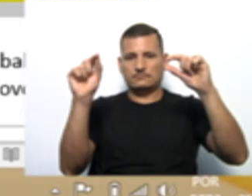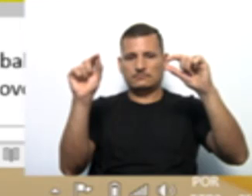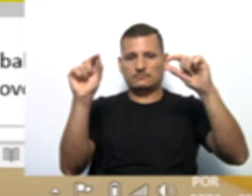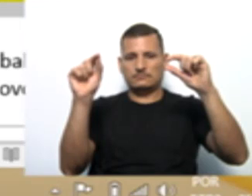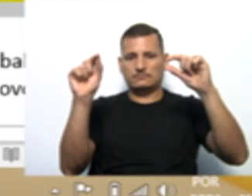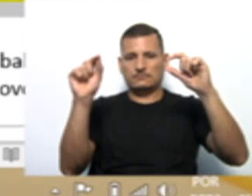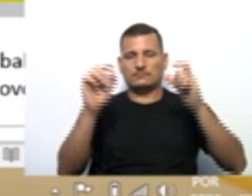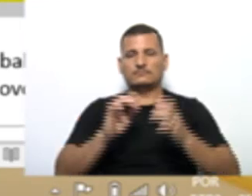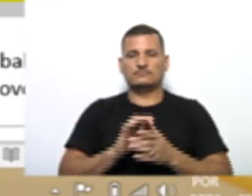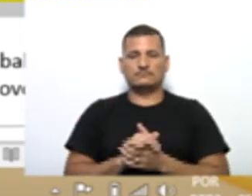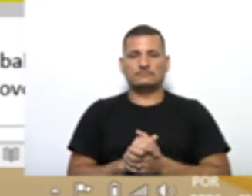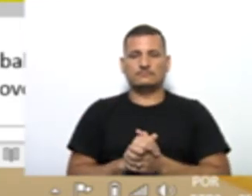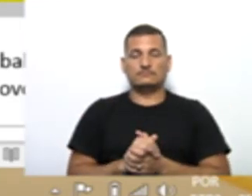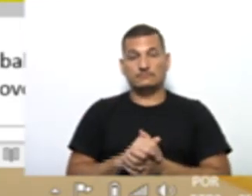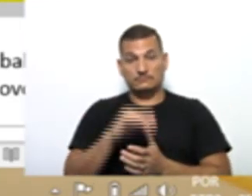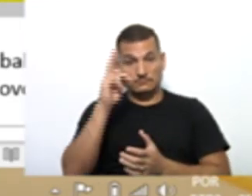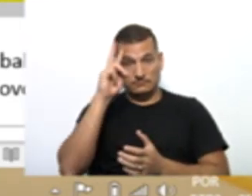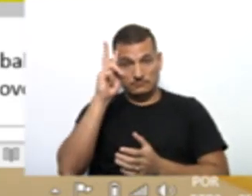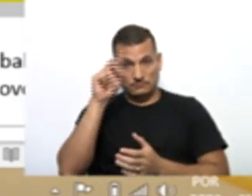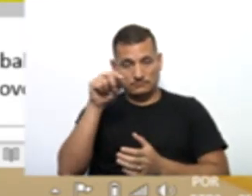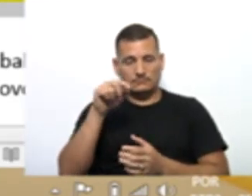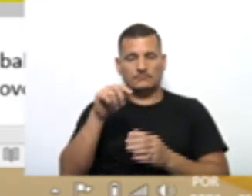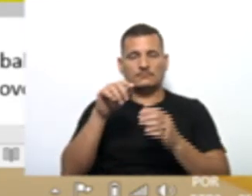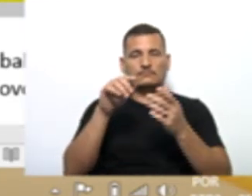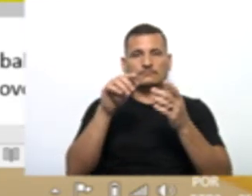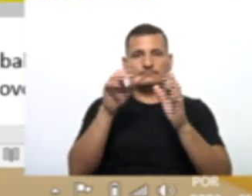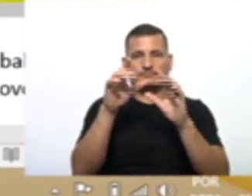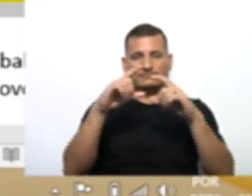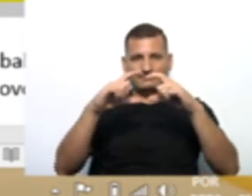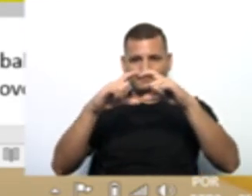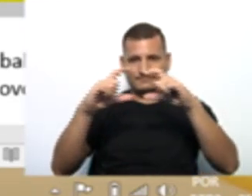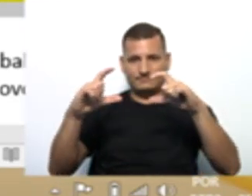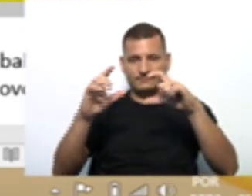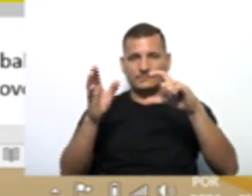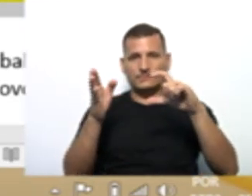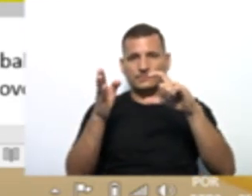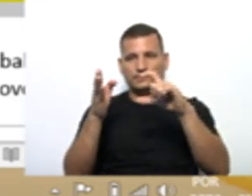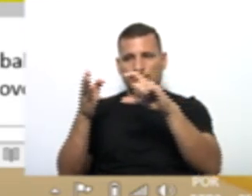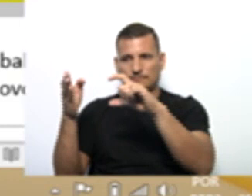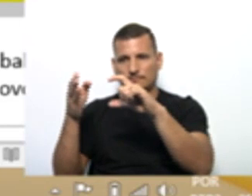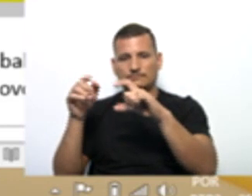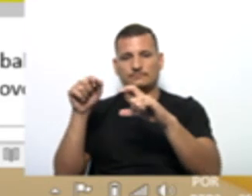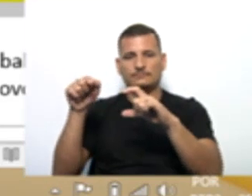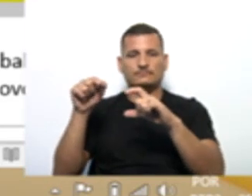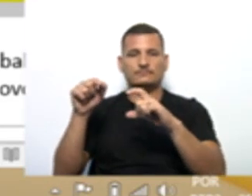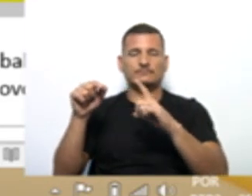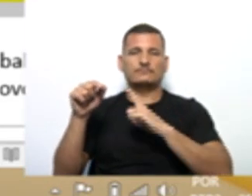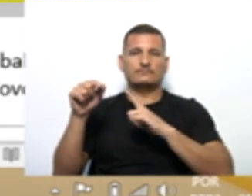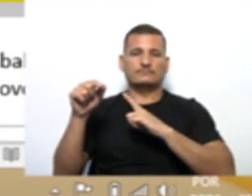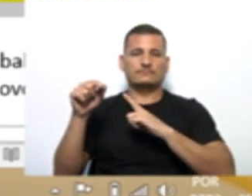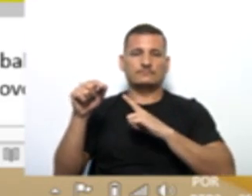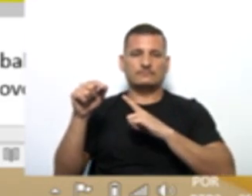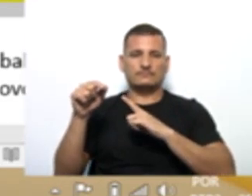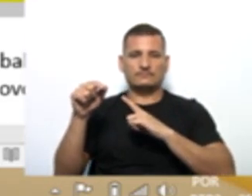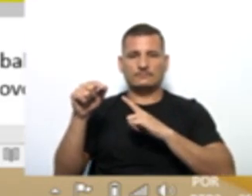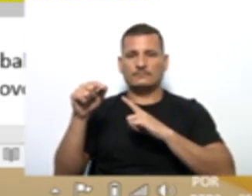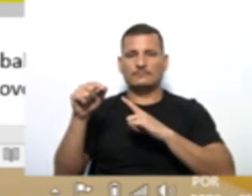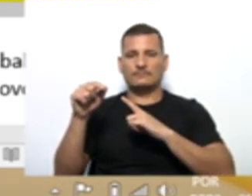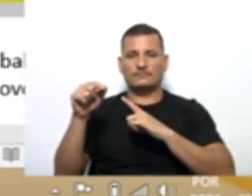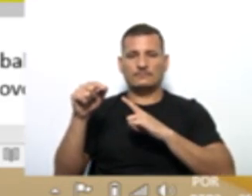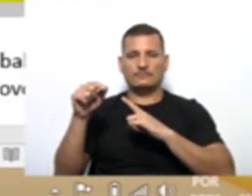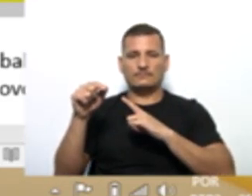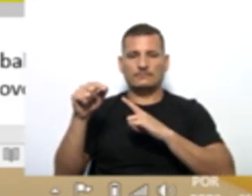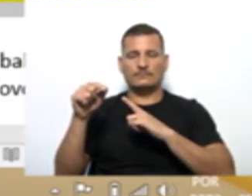recuo. Lembrando que quando você faz esse recuo, o texto ele perde aquela formatação que vem na sequência. Então ele vai ter uma